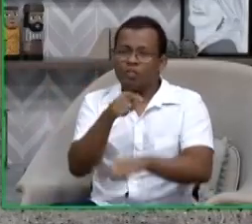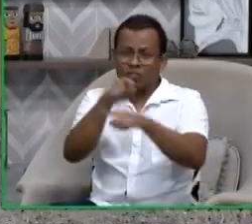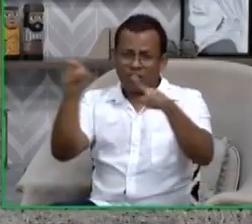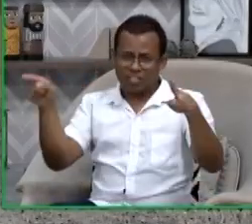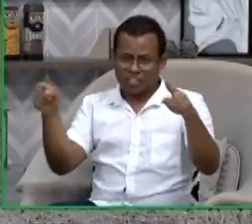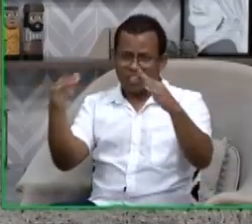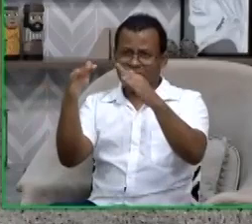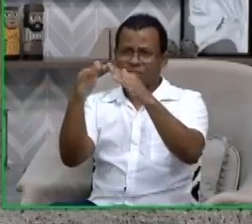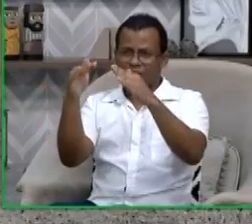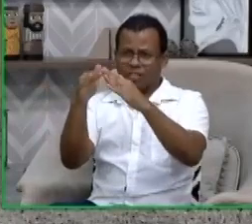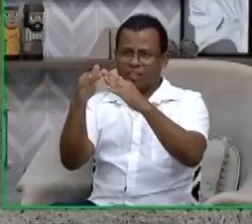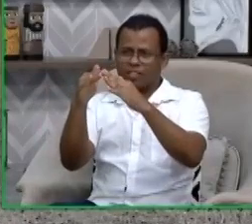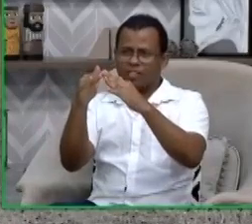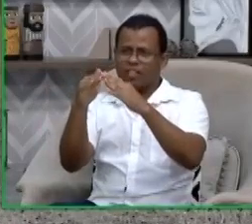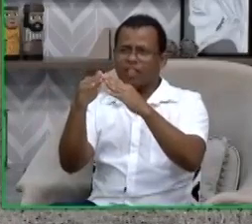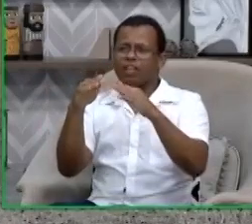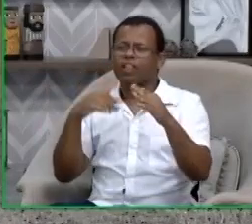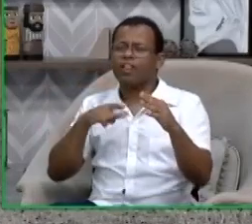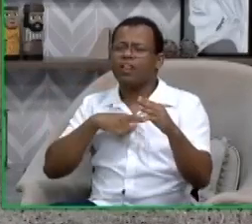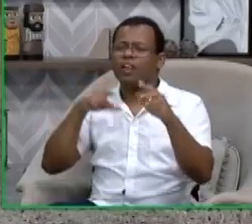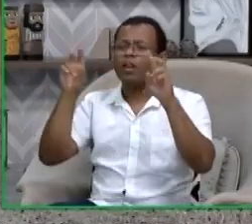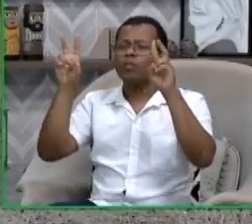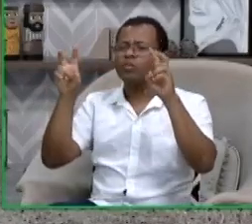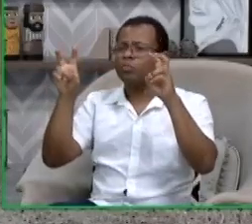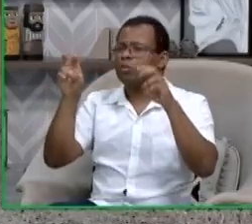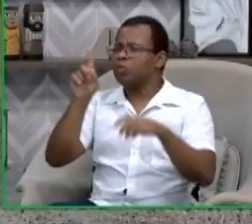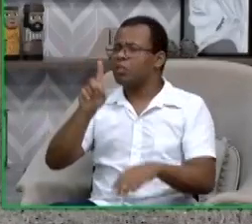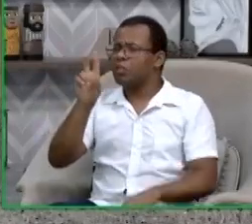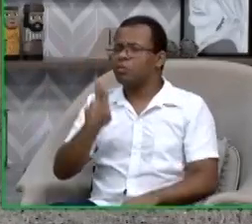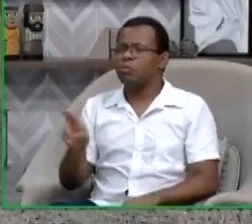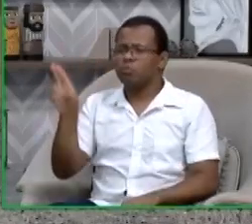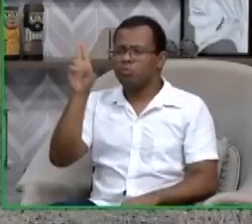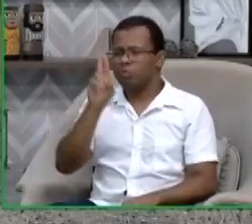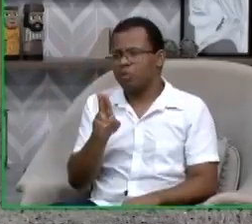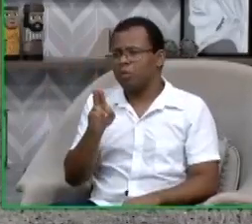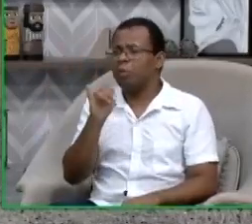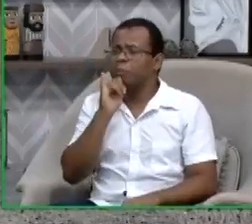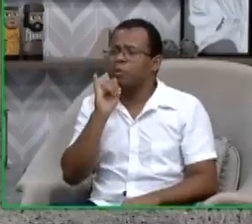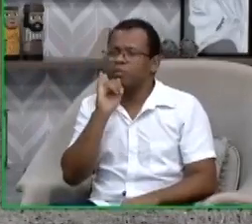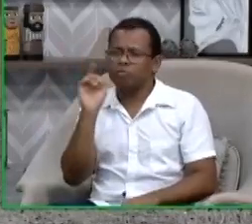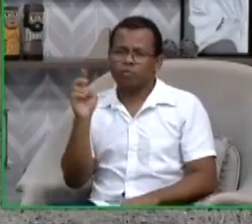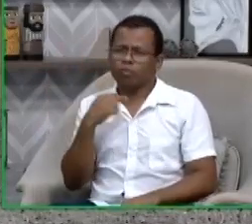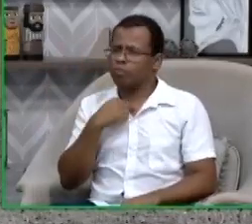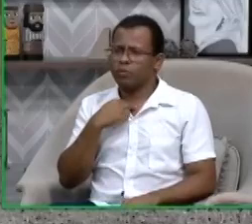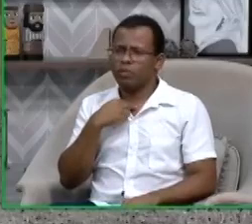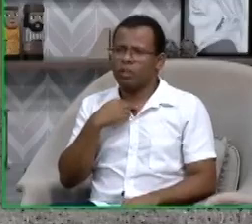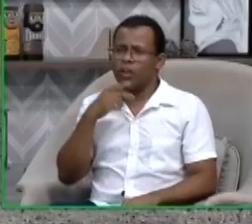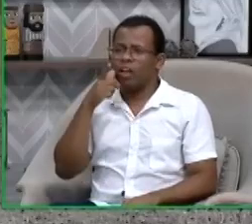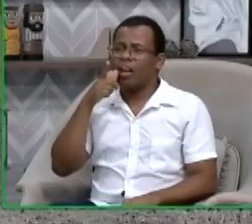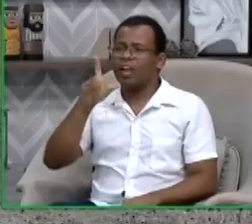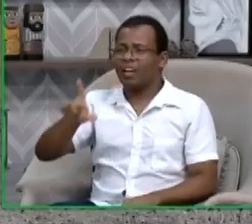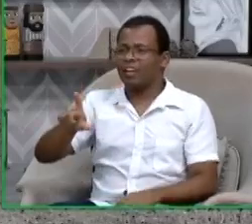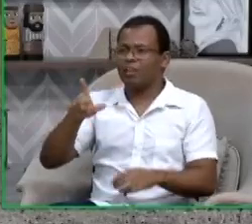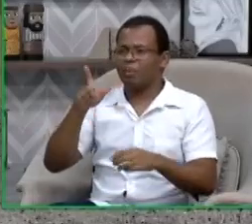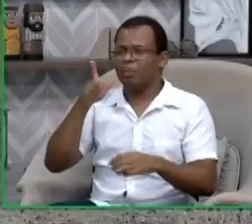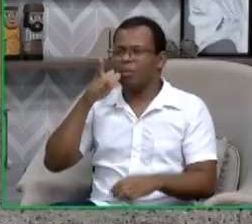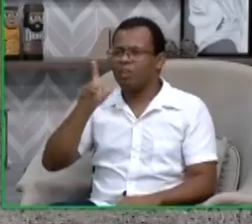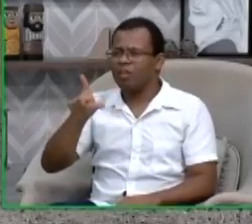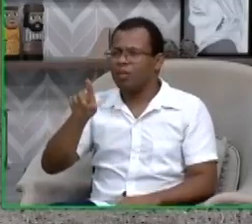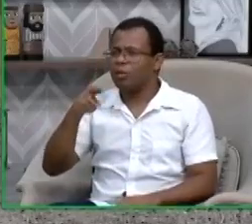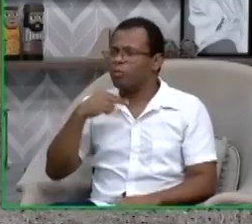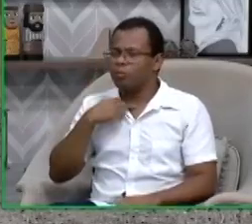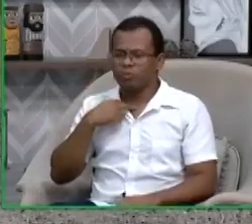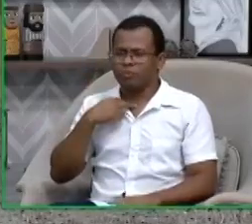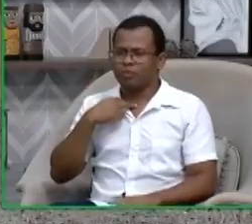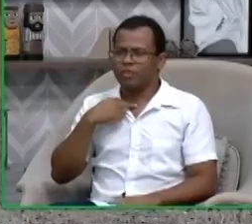casa alguns termos que não são utilizados corretamente, né? Como, por exemplo, linguagem, né, ao invés de